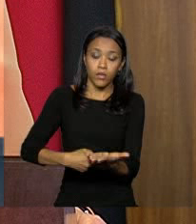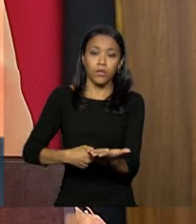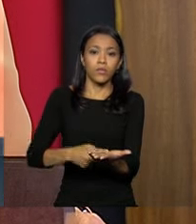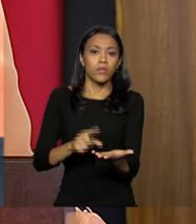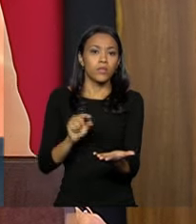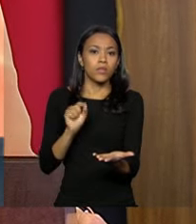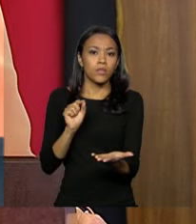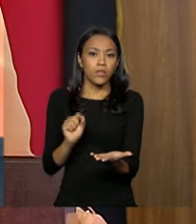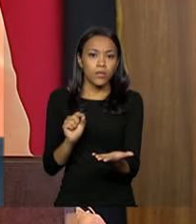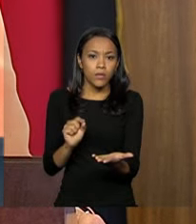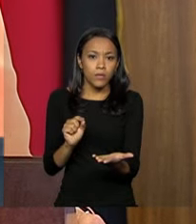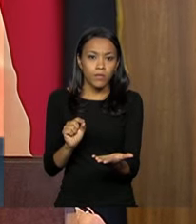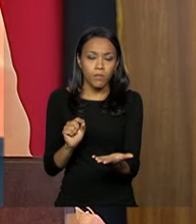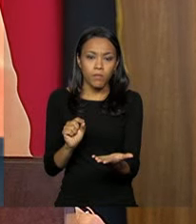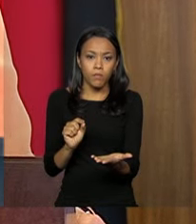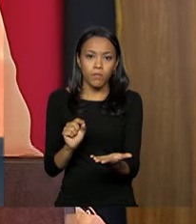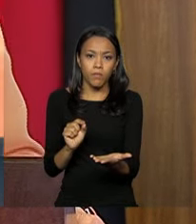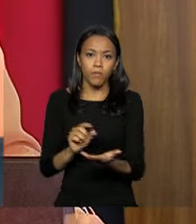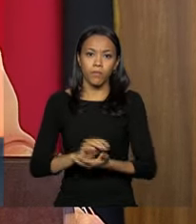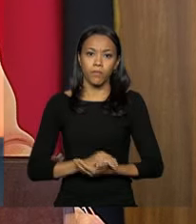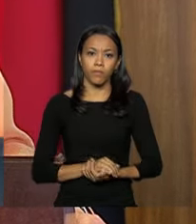que foi agora